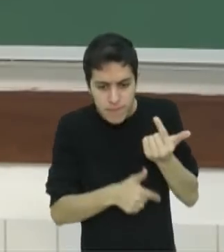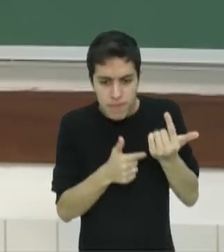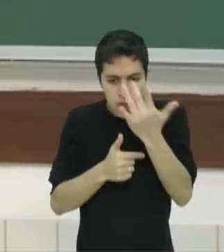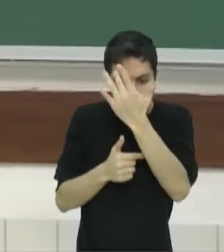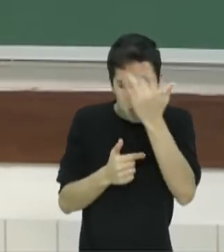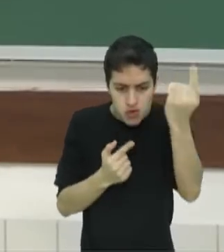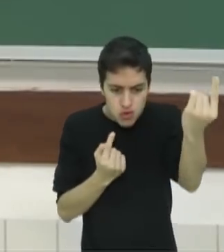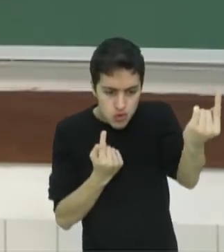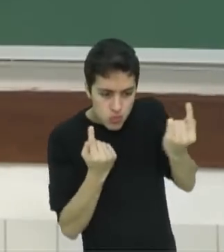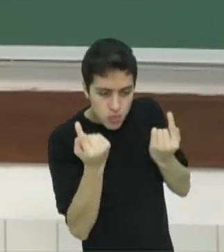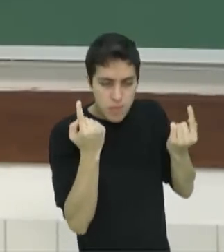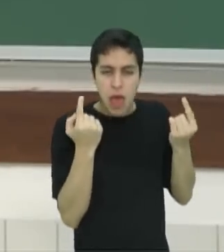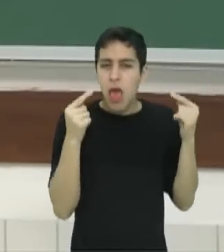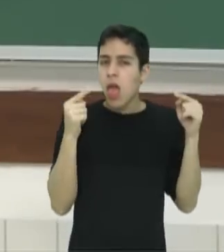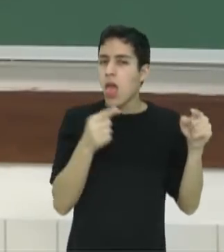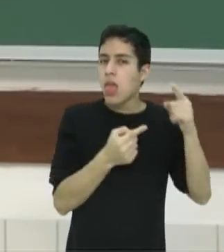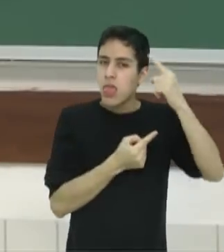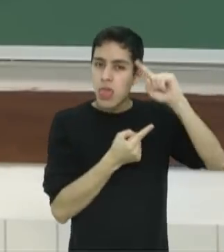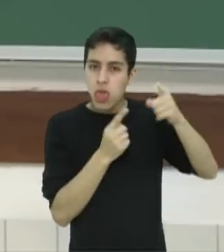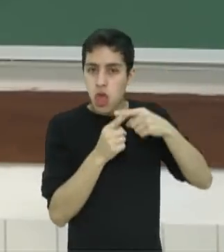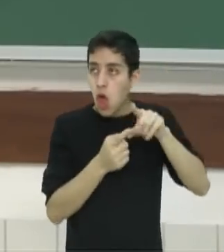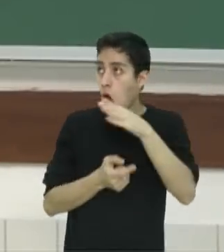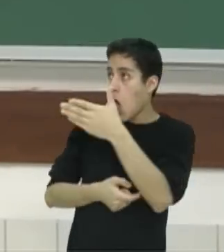com o governo brasileiro, enviar